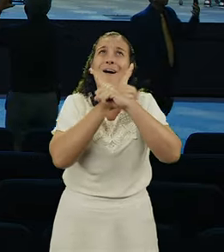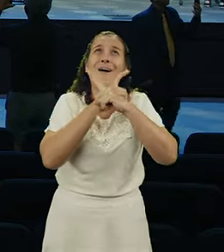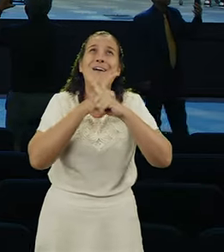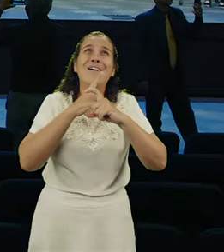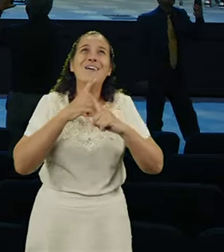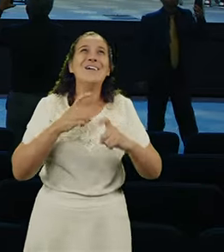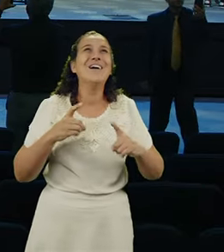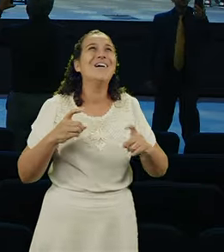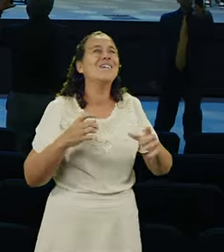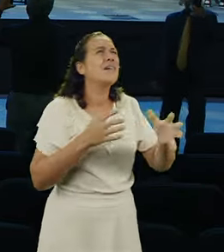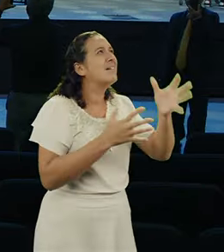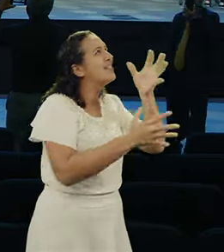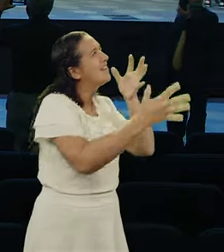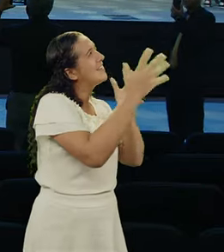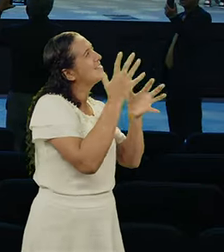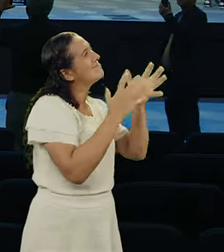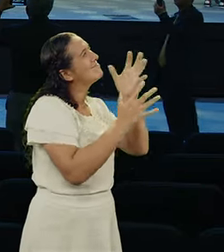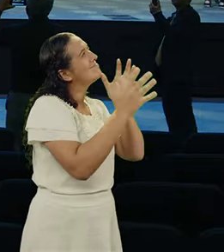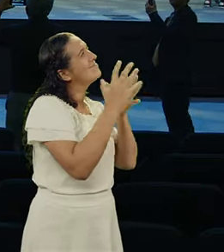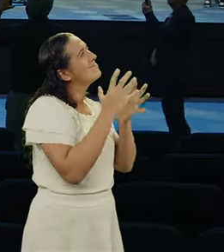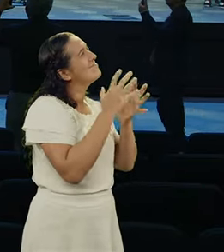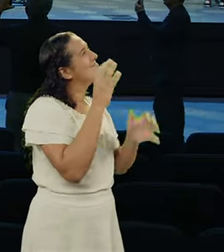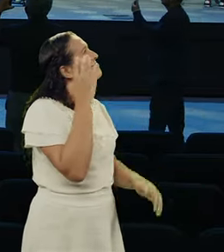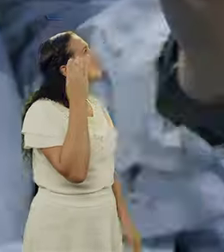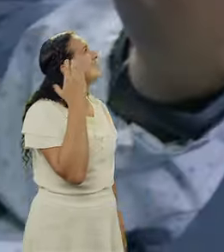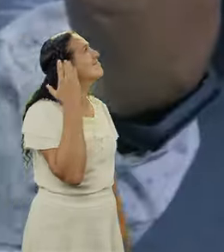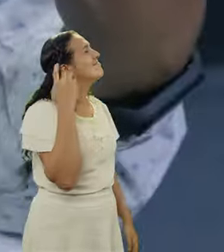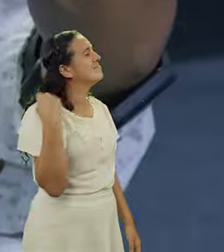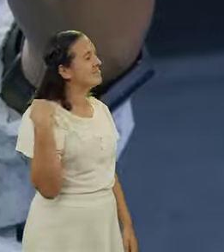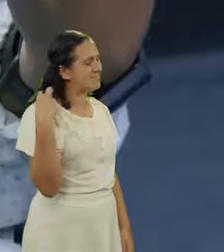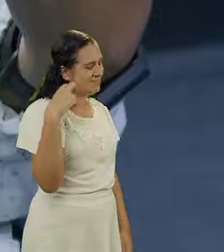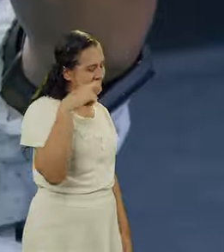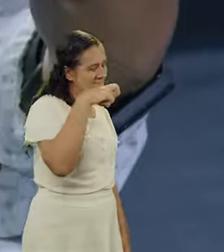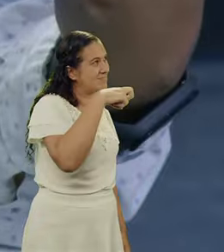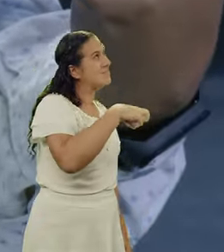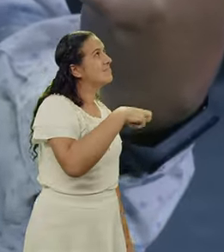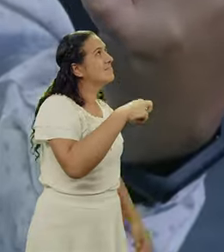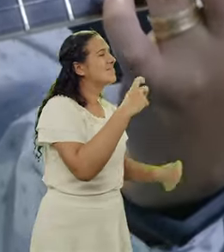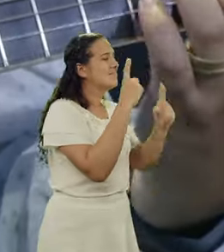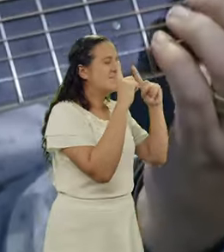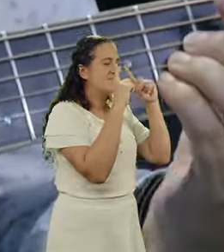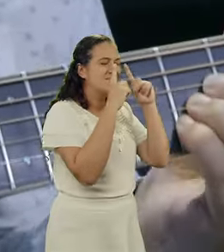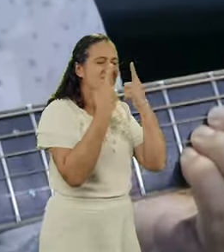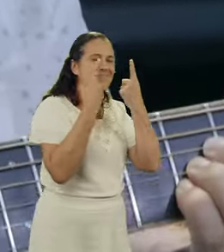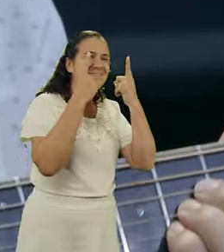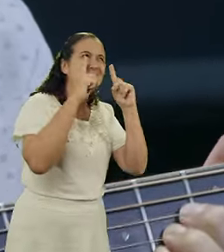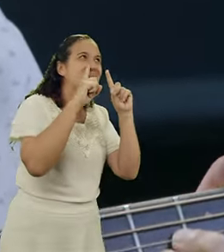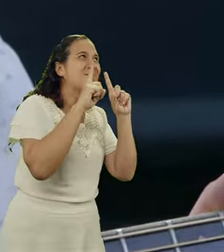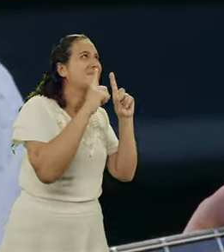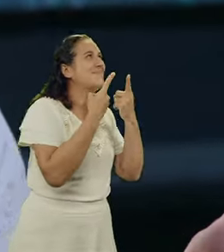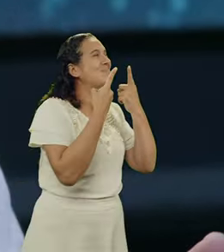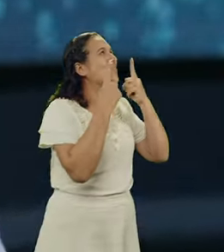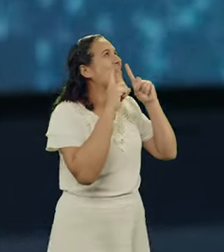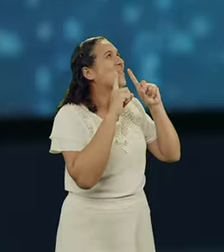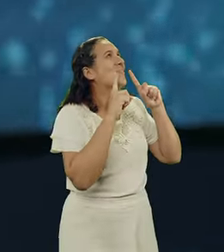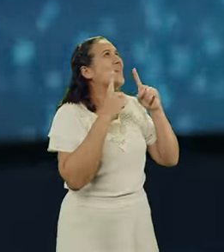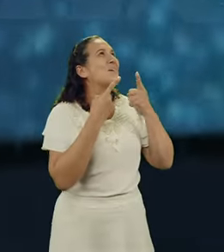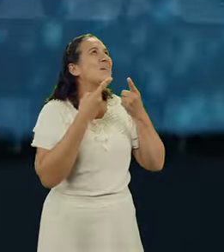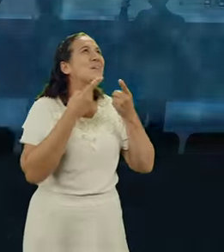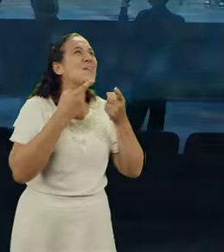Ao pé do rádio chorei, ao pé do rádio chorei,